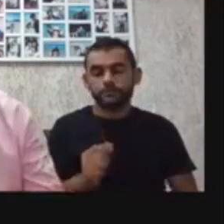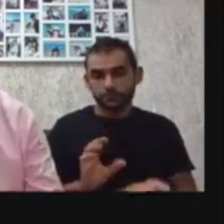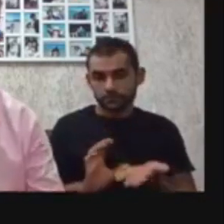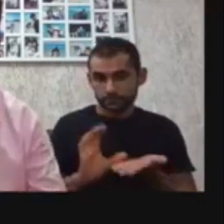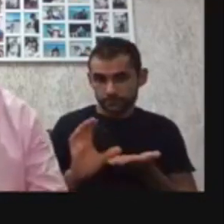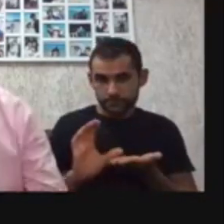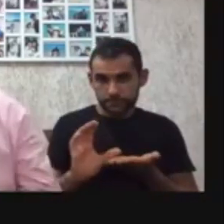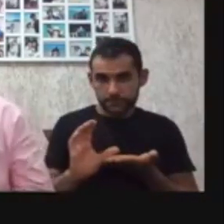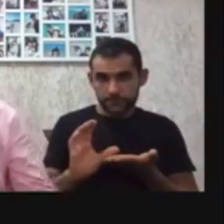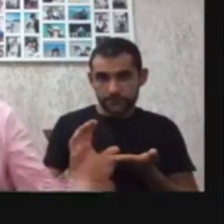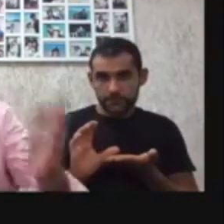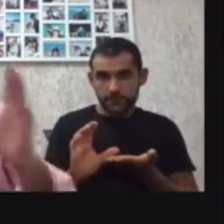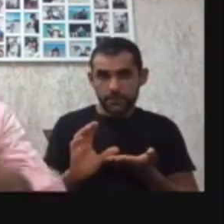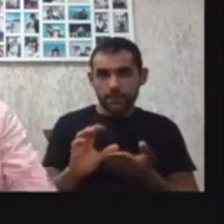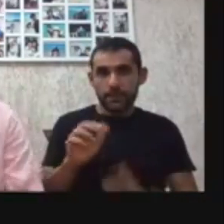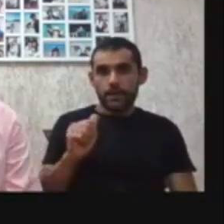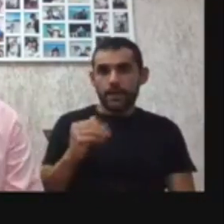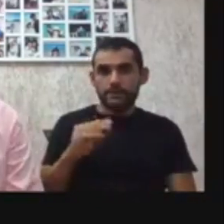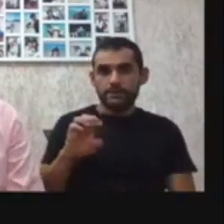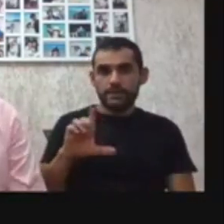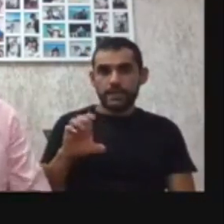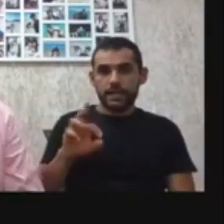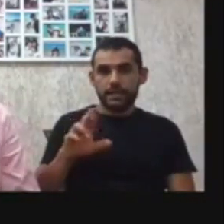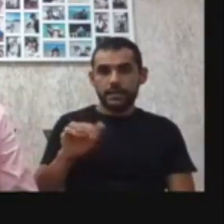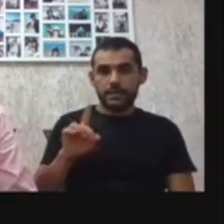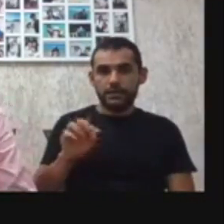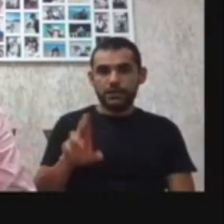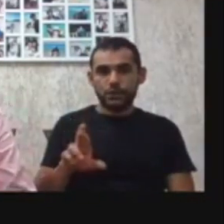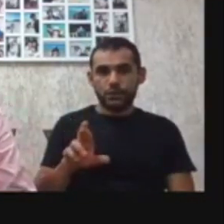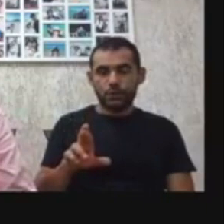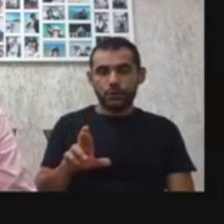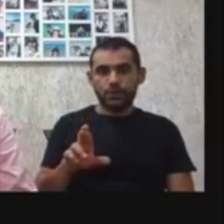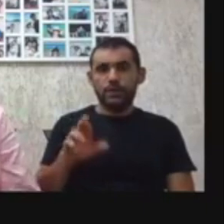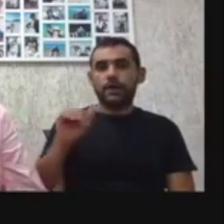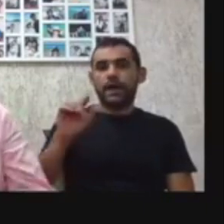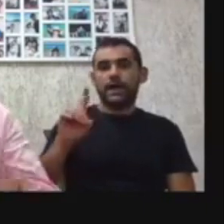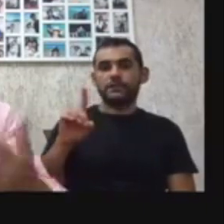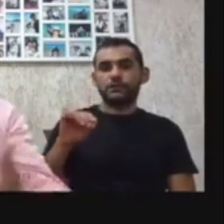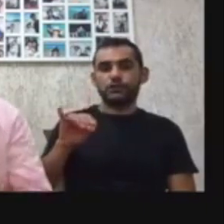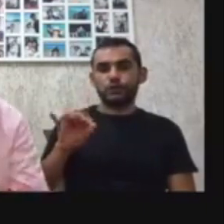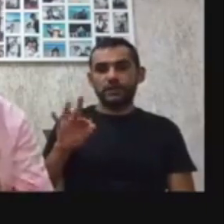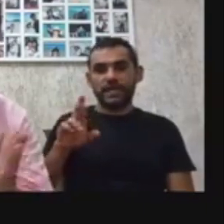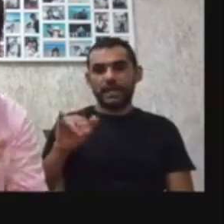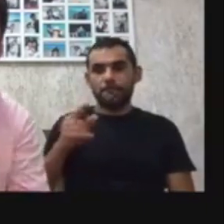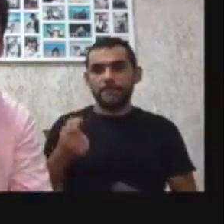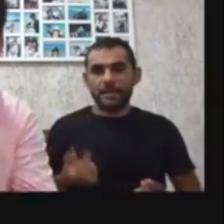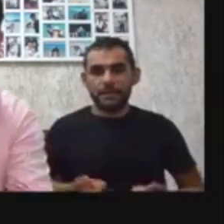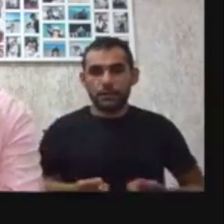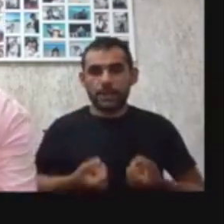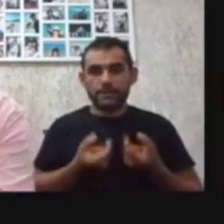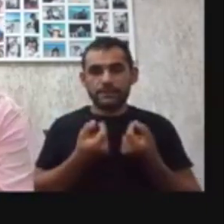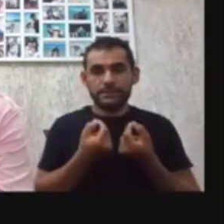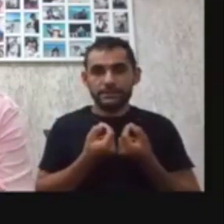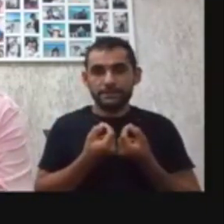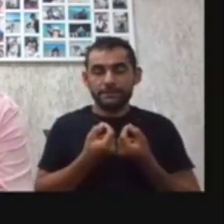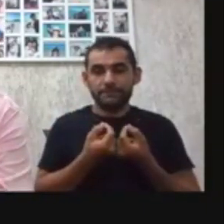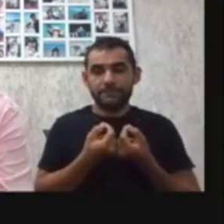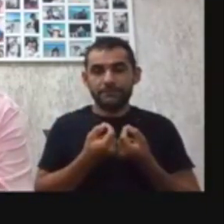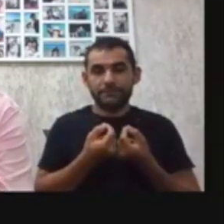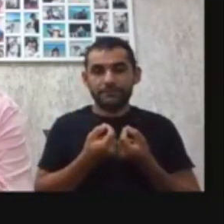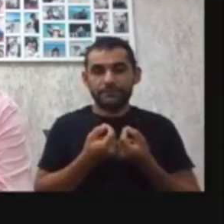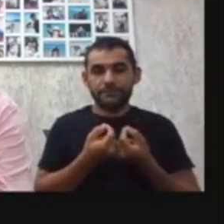a manutenção de um acelerador linear que faz o tratamento do câncer de radioterapia? Candidato. Então tem tudo isso, só que o que